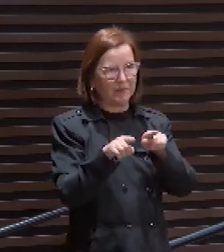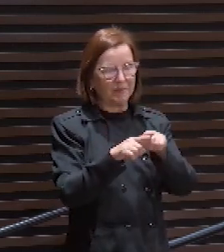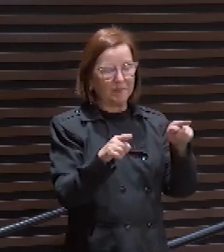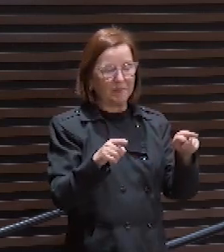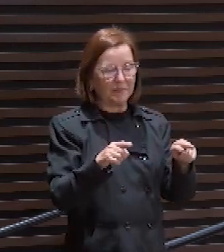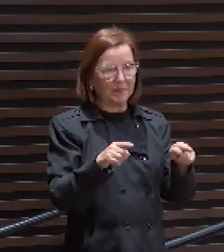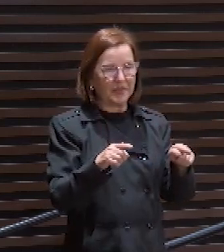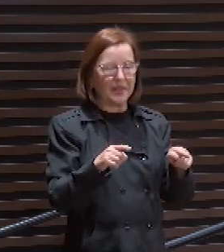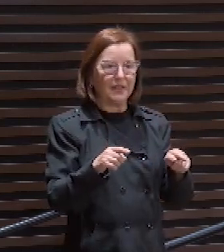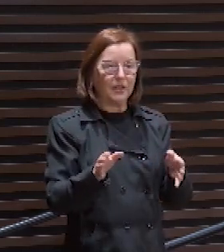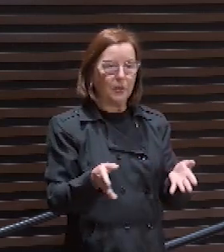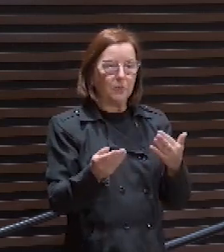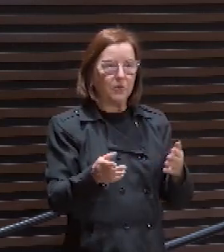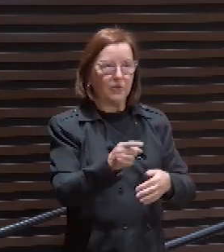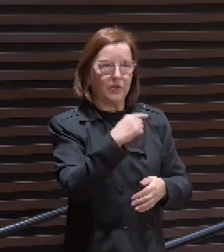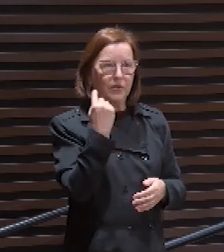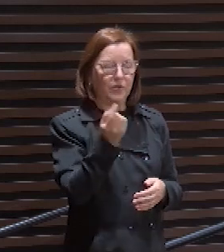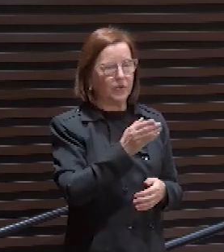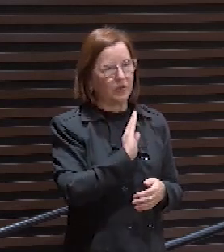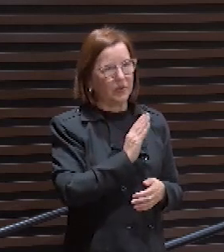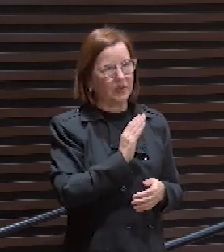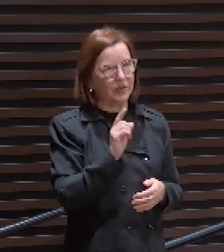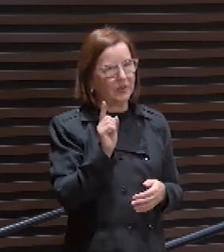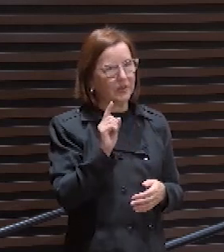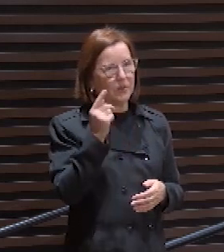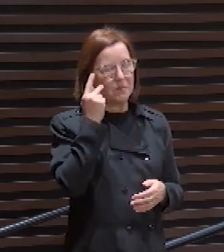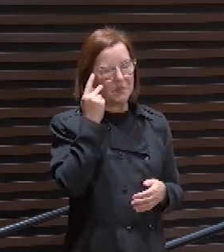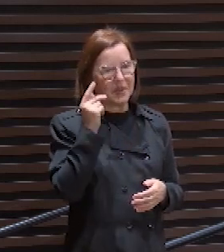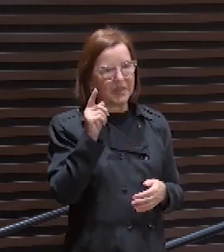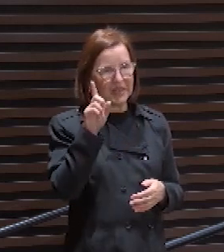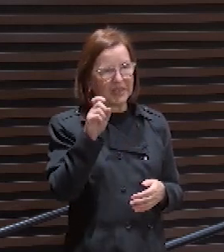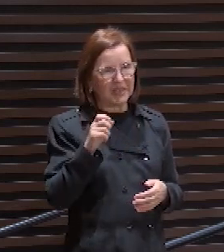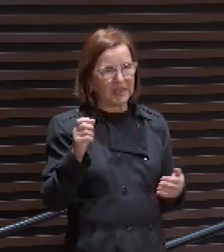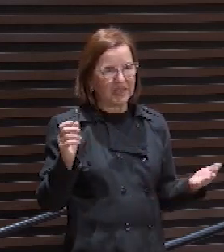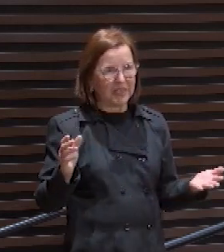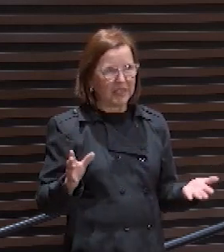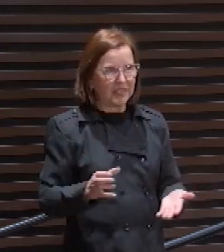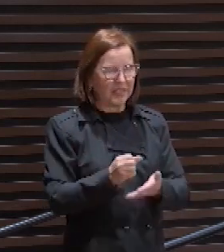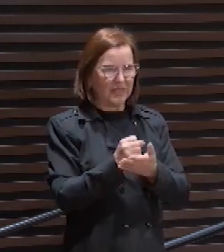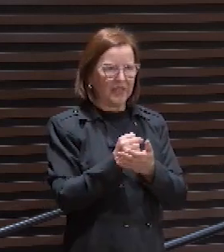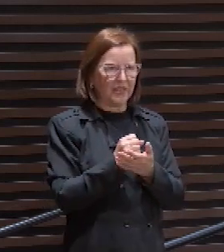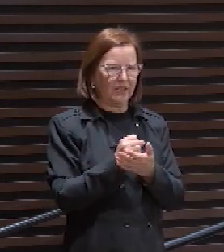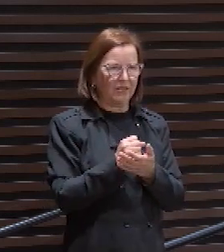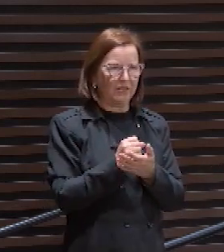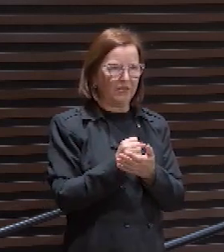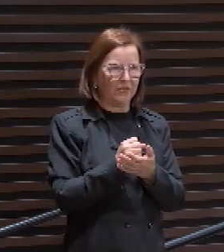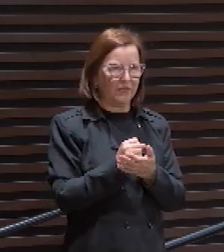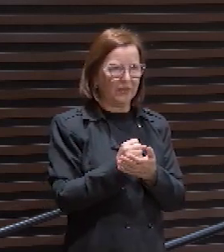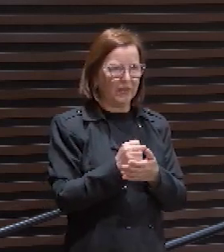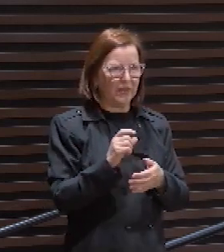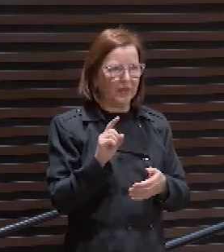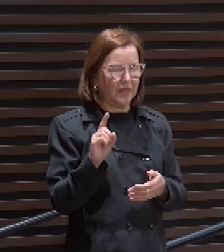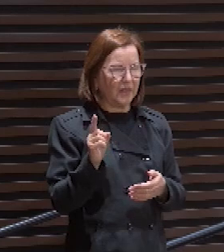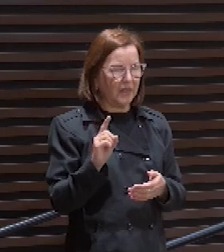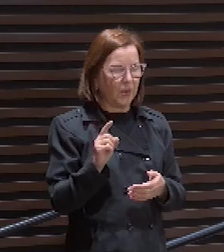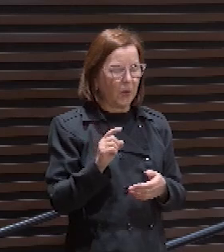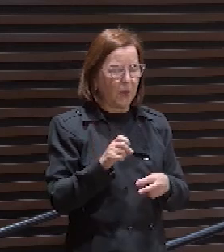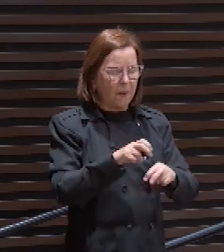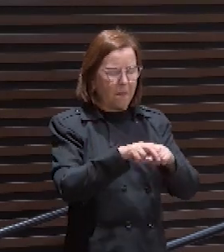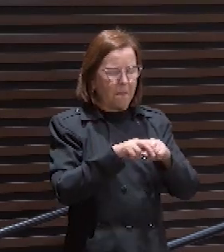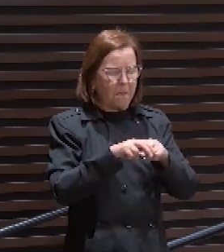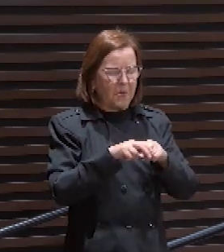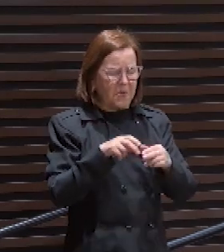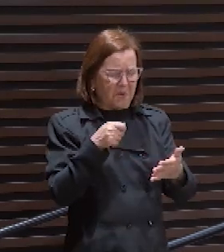coração não é para sermos salvos, não é para a gente poder ter um ponto com Deus, não é por obrigação, porque Deus